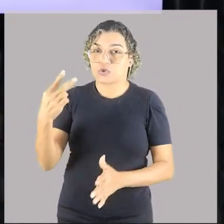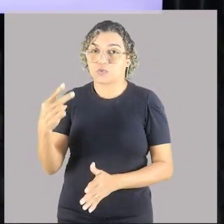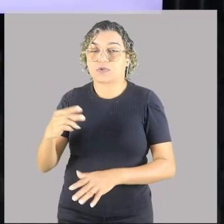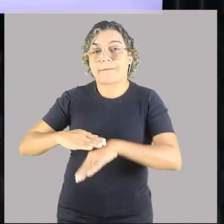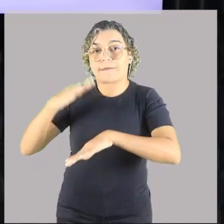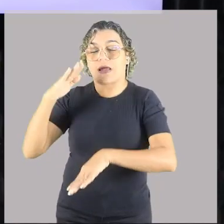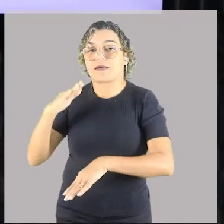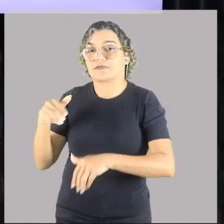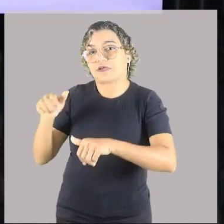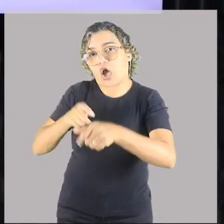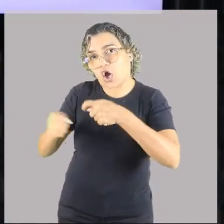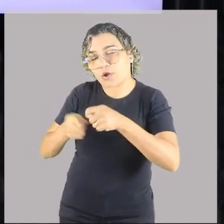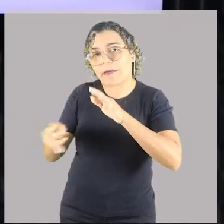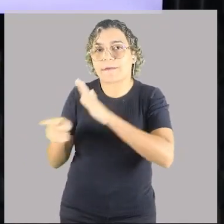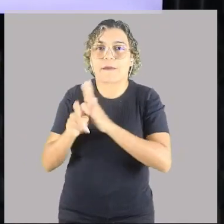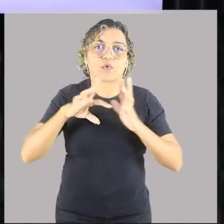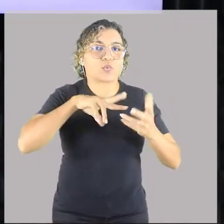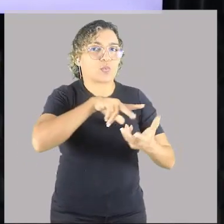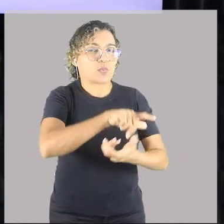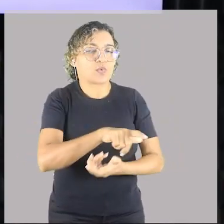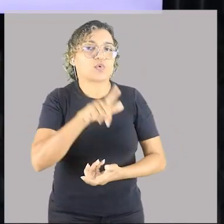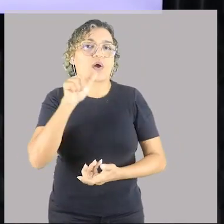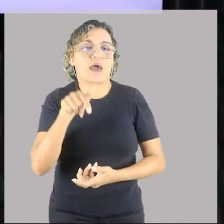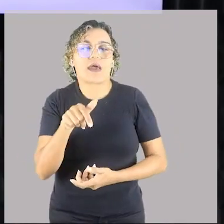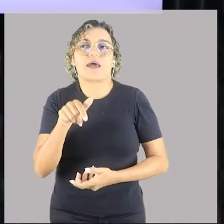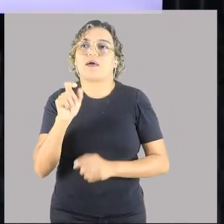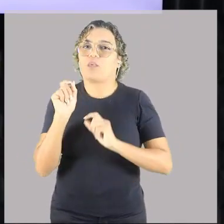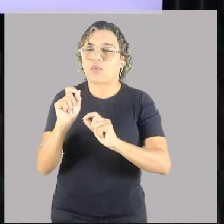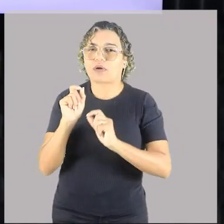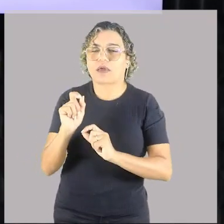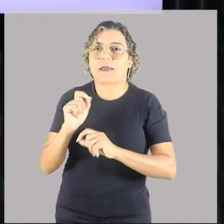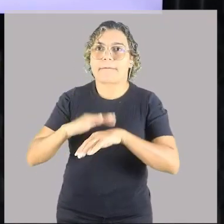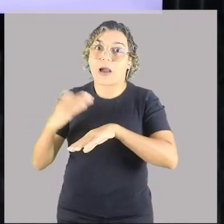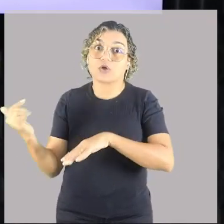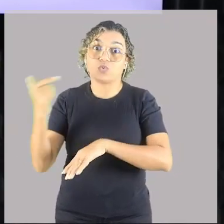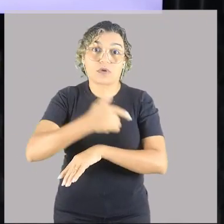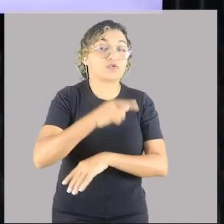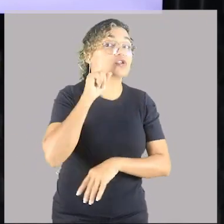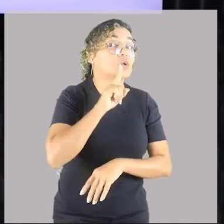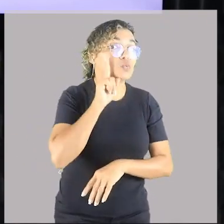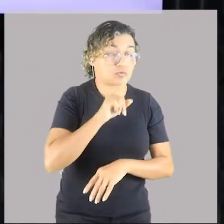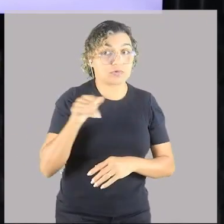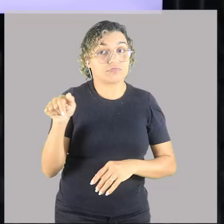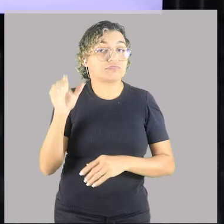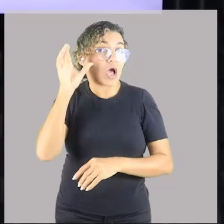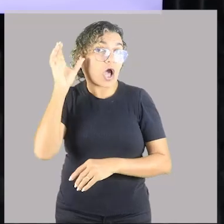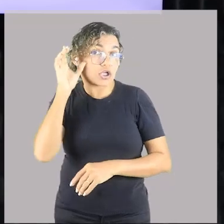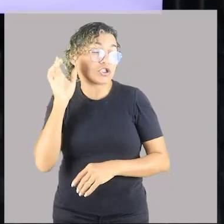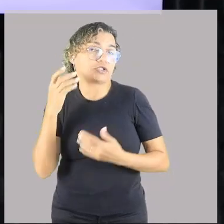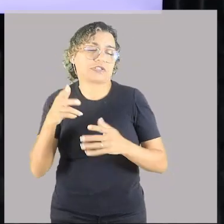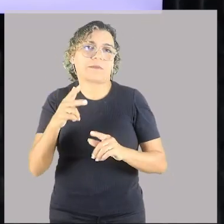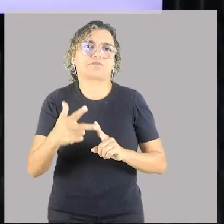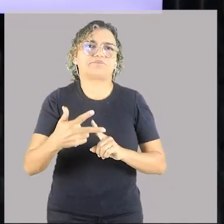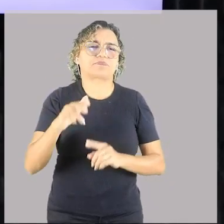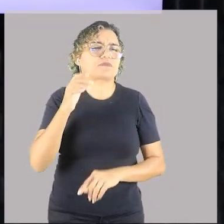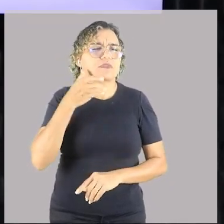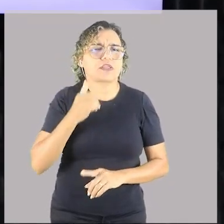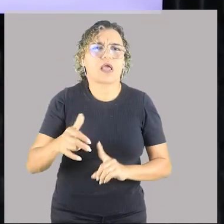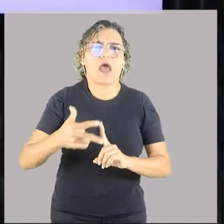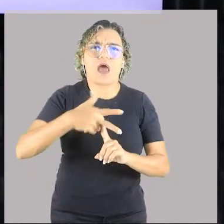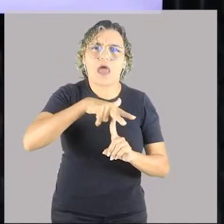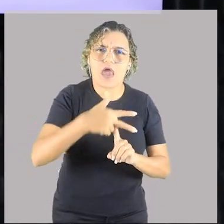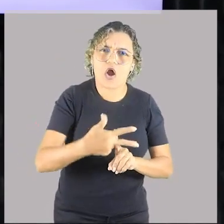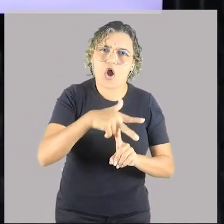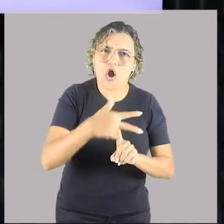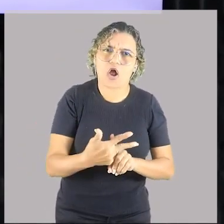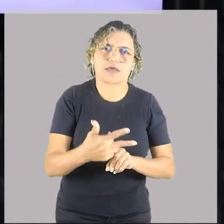do mundo, é aonde hoje se utiliza-se no ranking, superou os Estados Unidos, a questão da energia eólica, a questão da